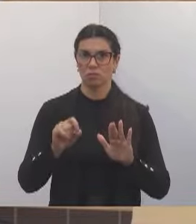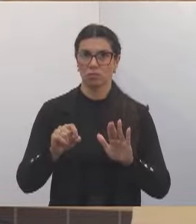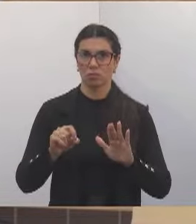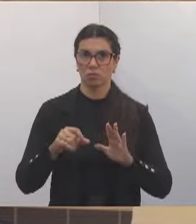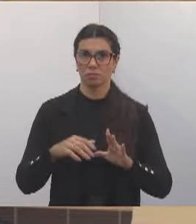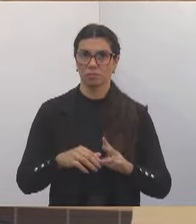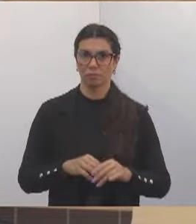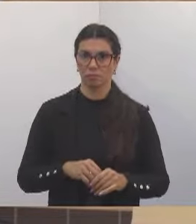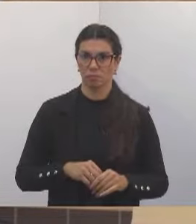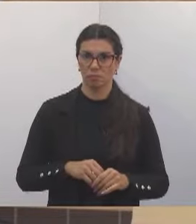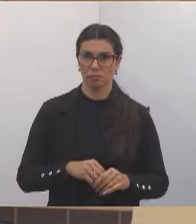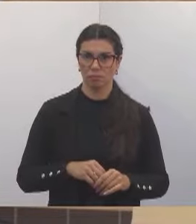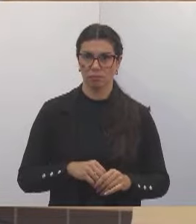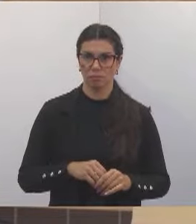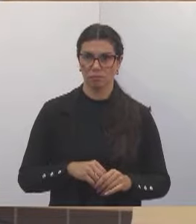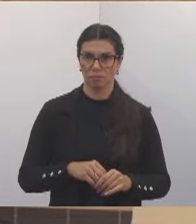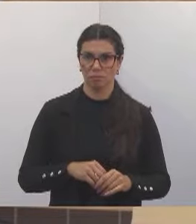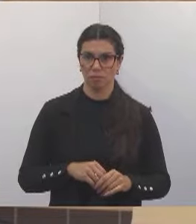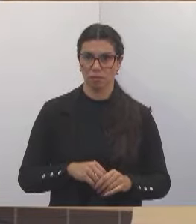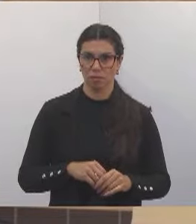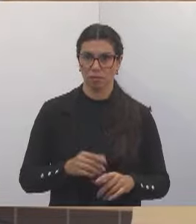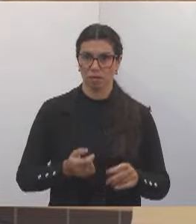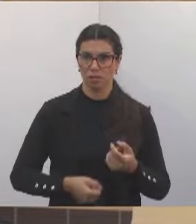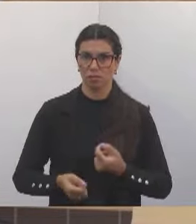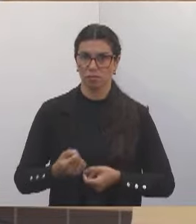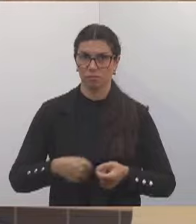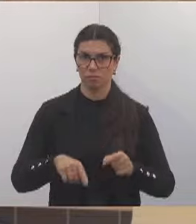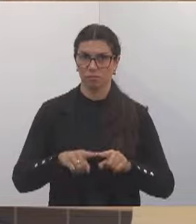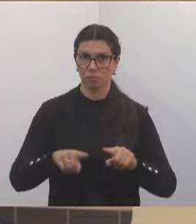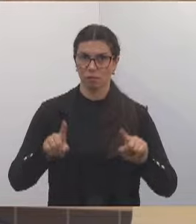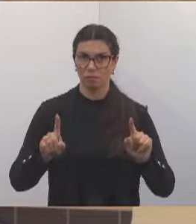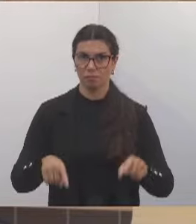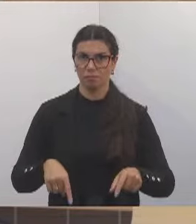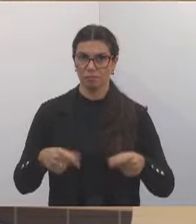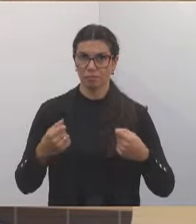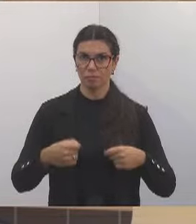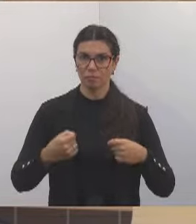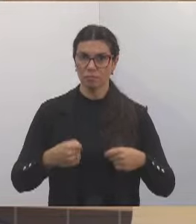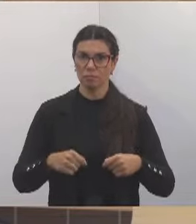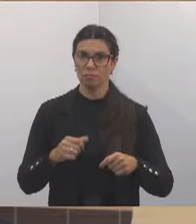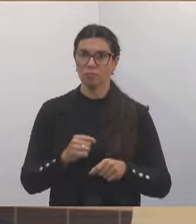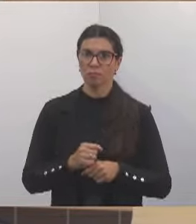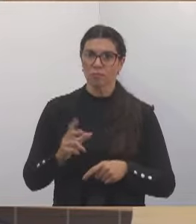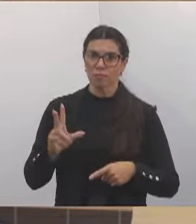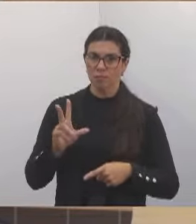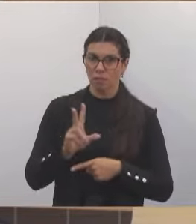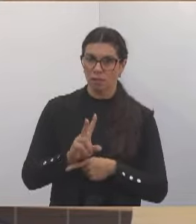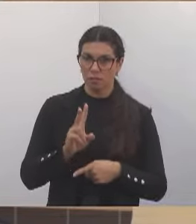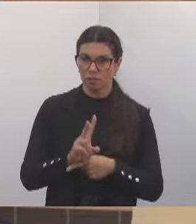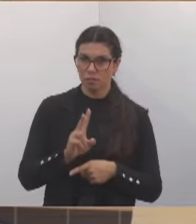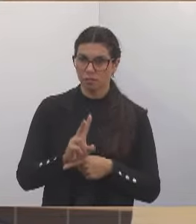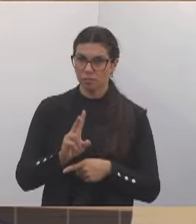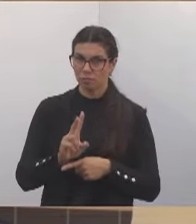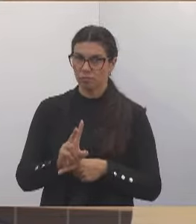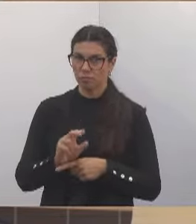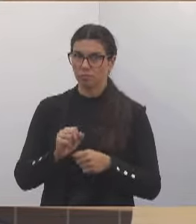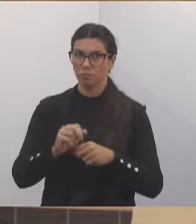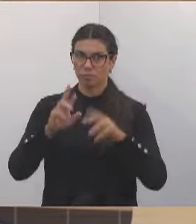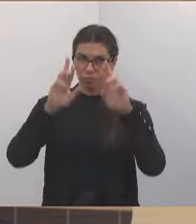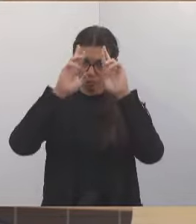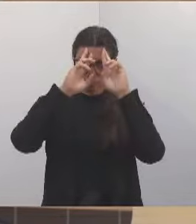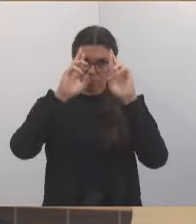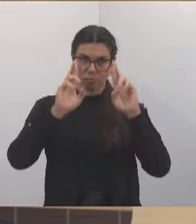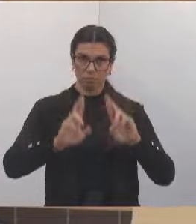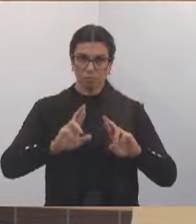da República? Que a administração pública deve zelar pela legalidade, pela moralidade,